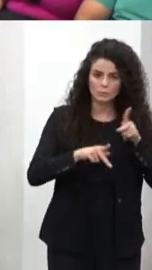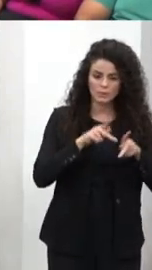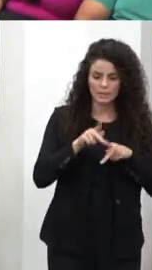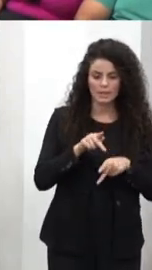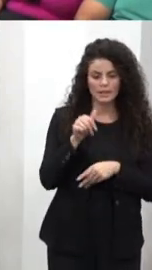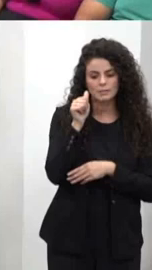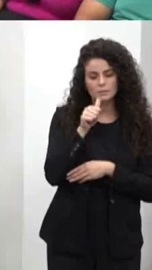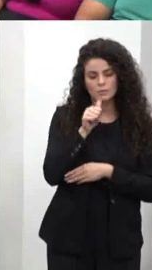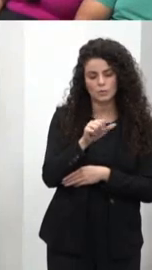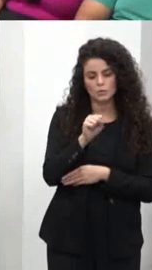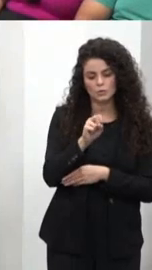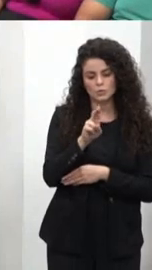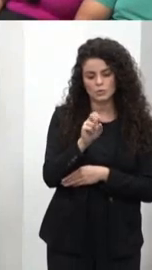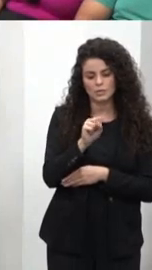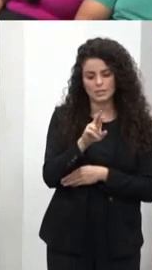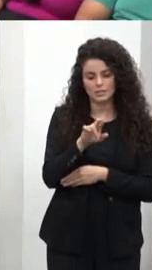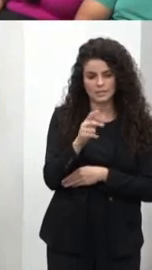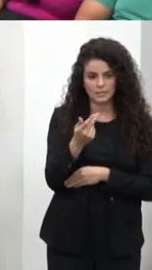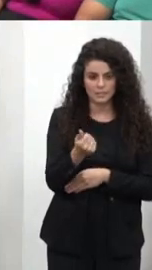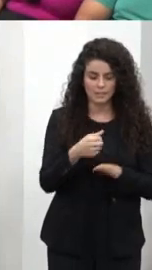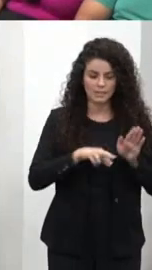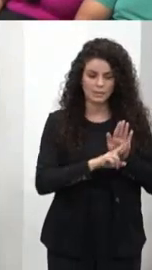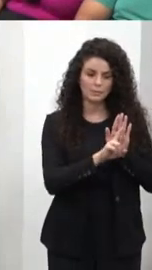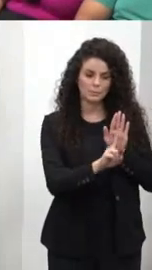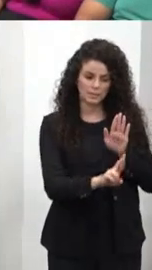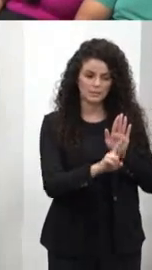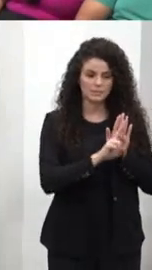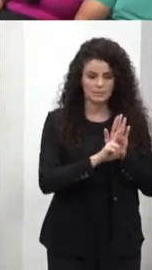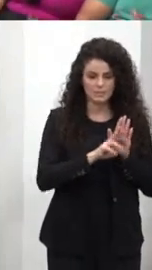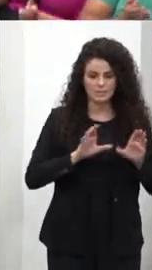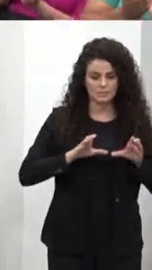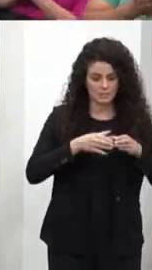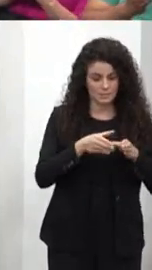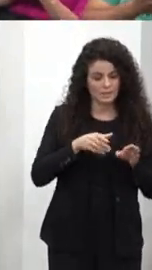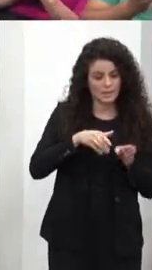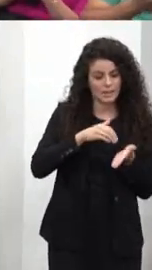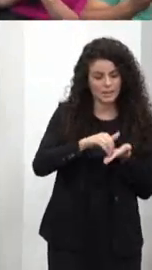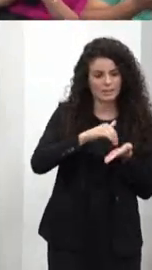a setorial de Cultura LGBT de Florianópolis